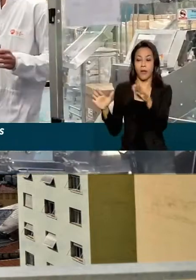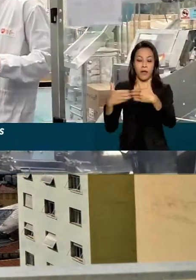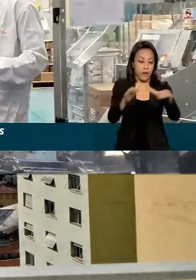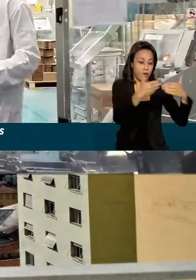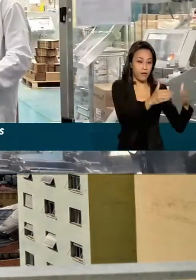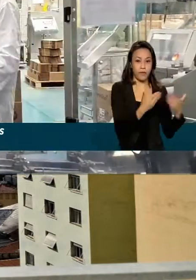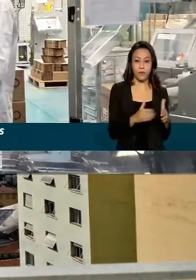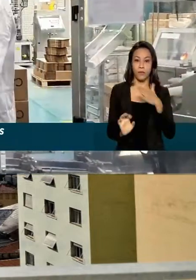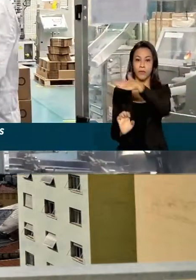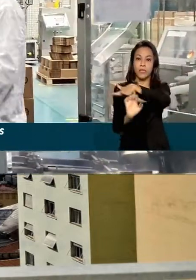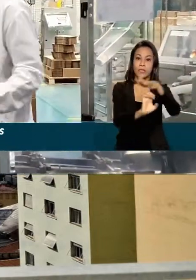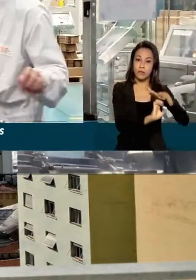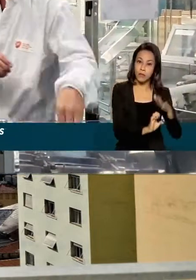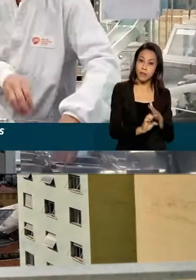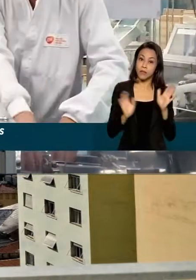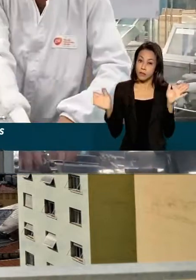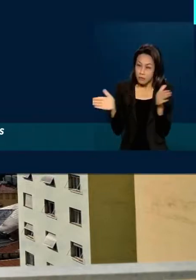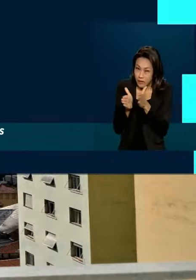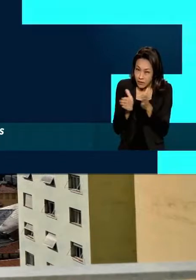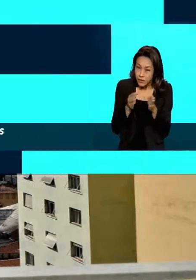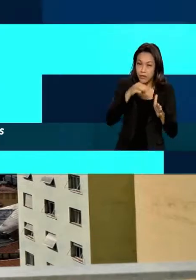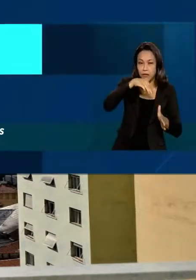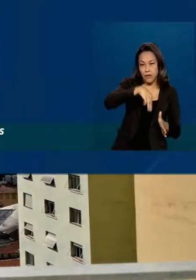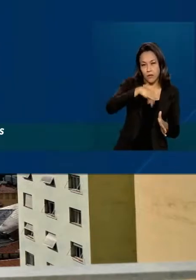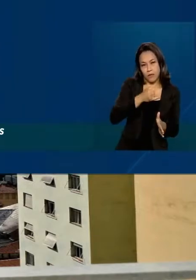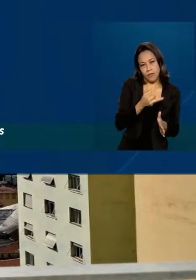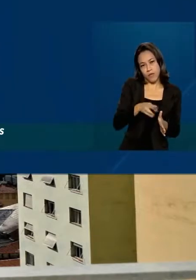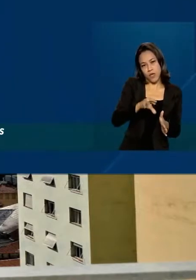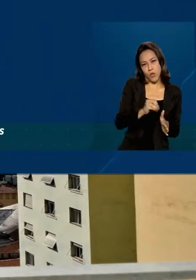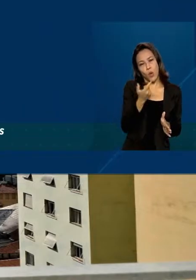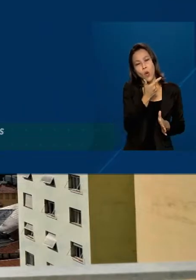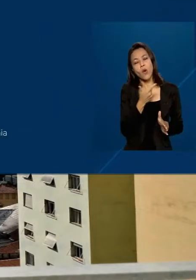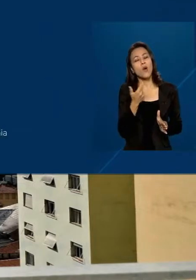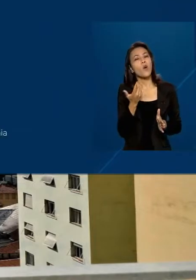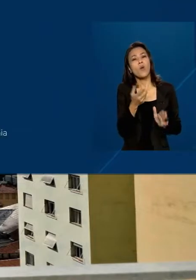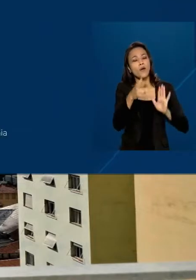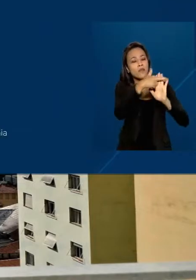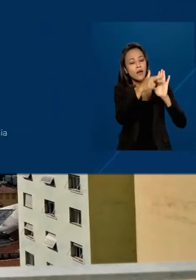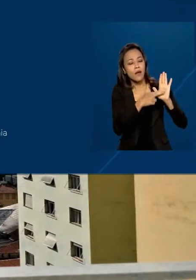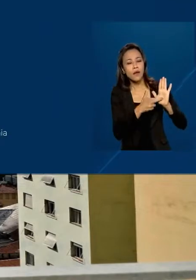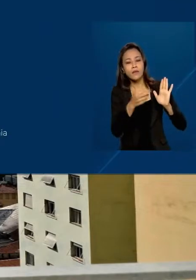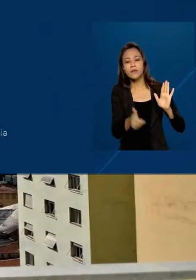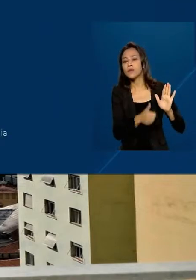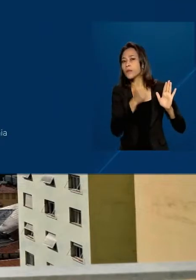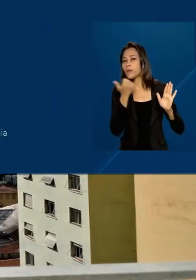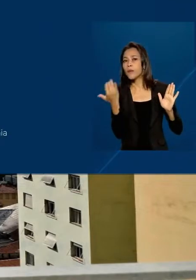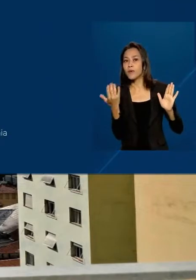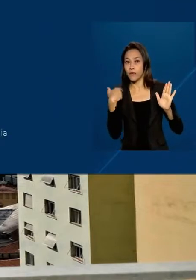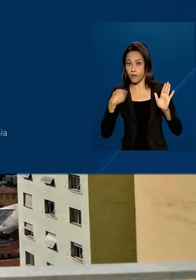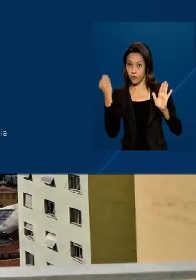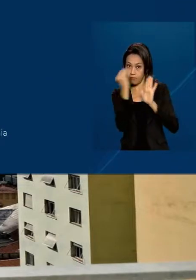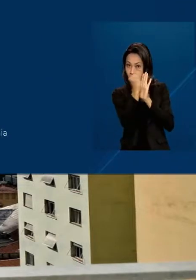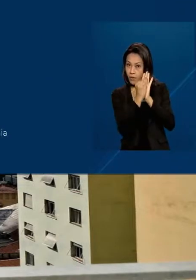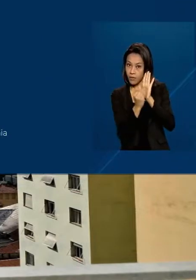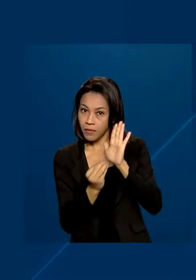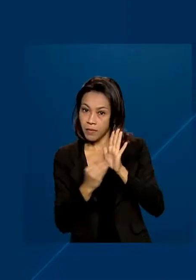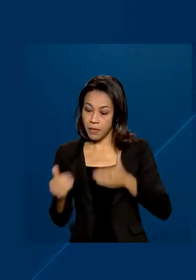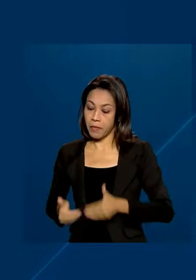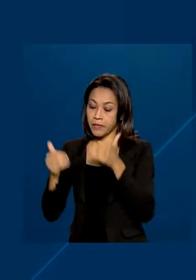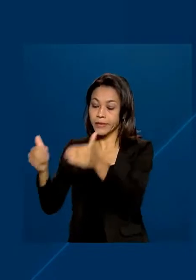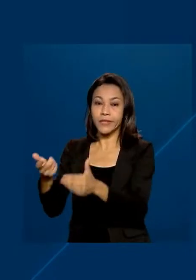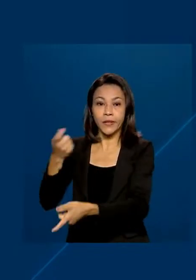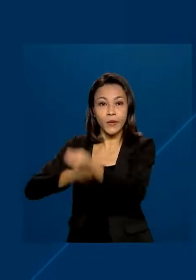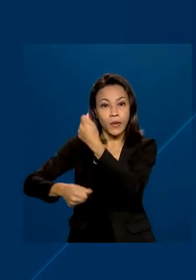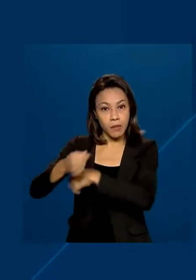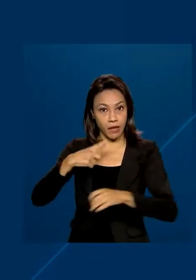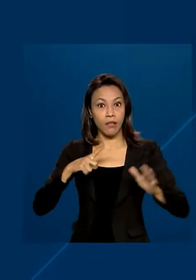público dessas empresas. Então, essas regras são mais simples e modernas na hora de você abrir um negócio. E já